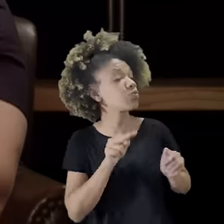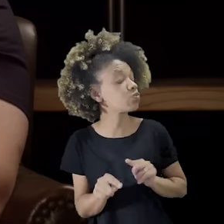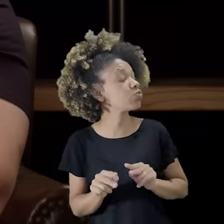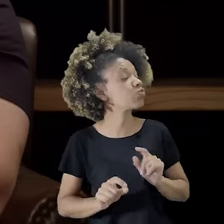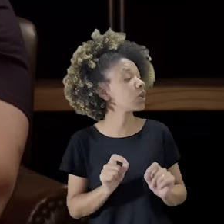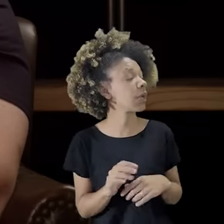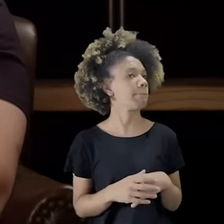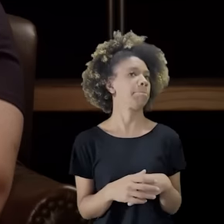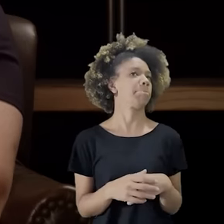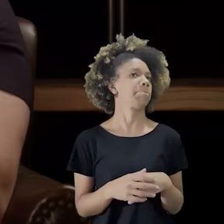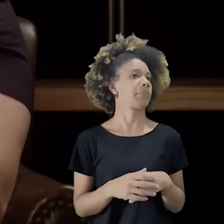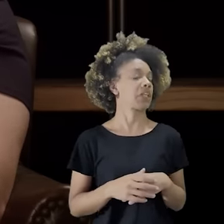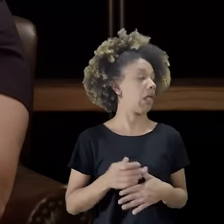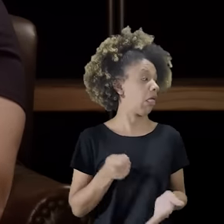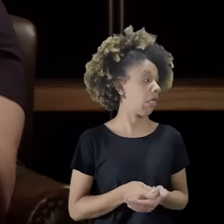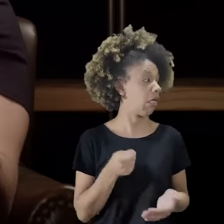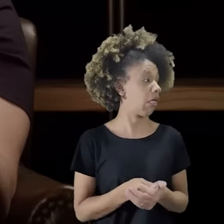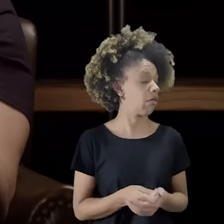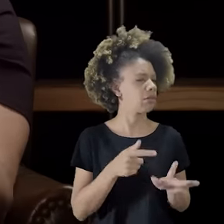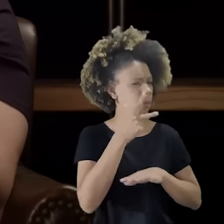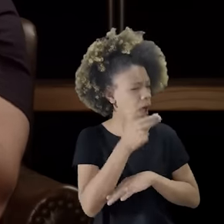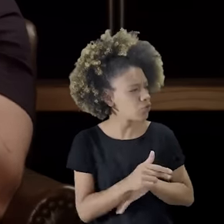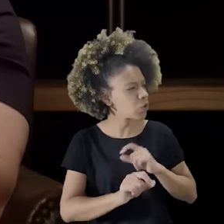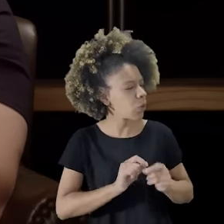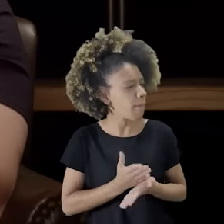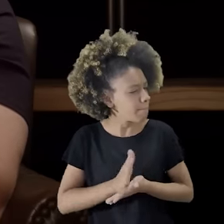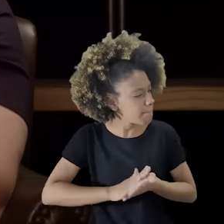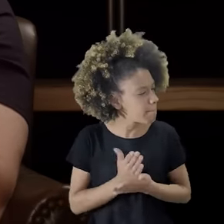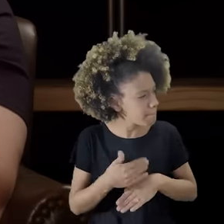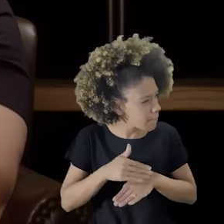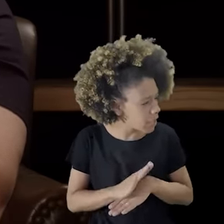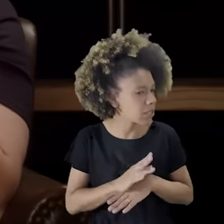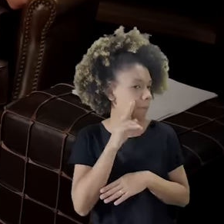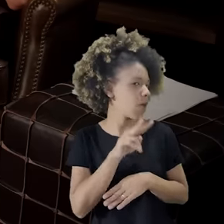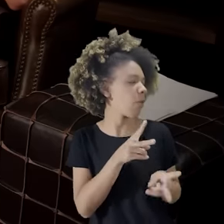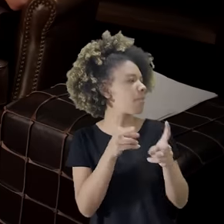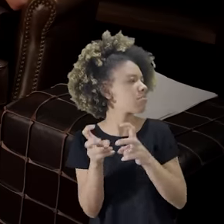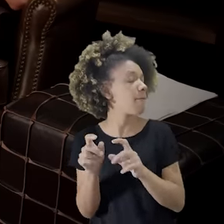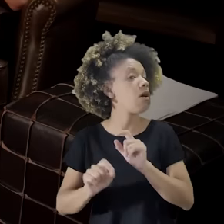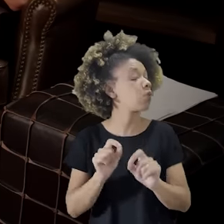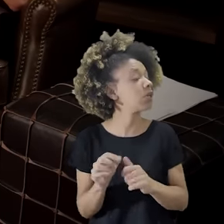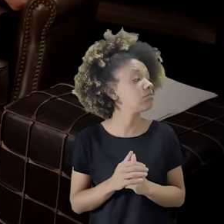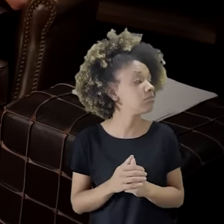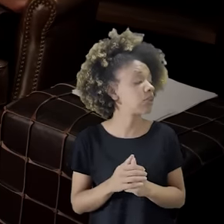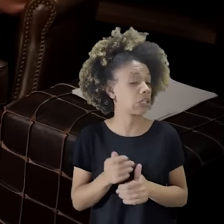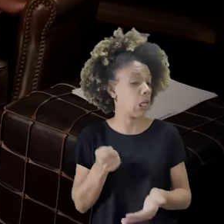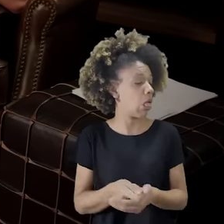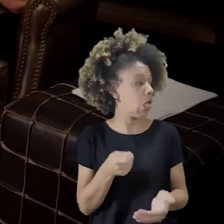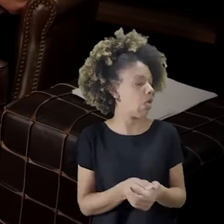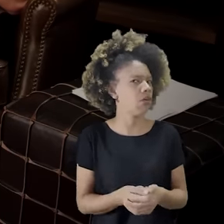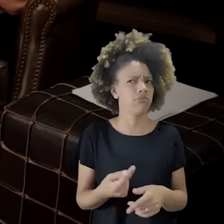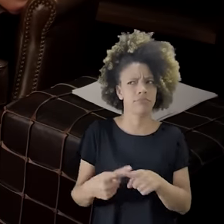bastante a palavra forçação Eu acho que o que mais incomoda as pessoas pelo que eu vejo é a coisa dessa